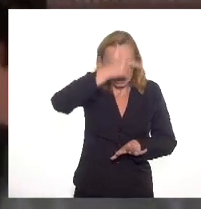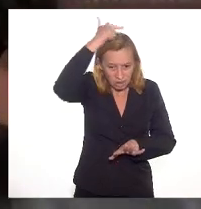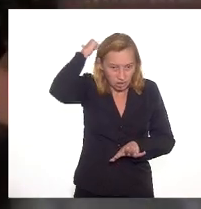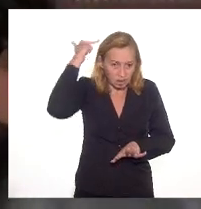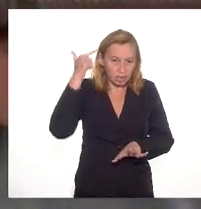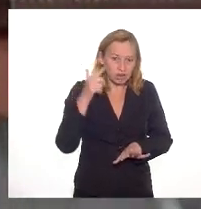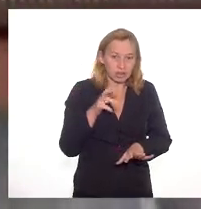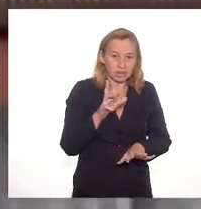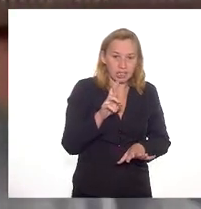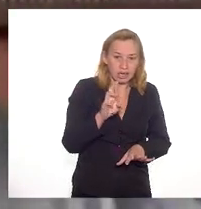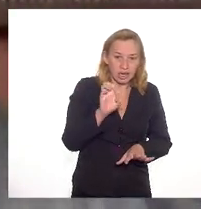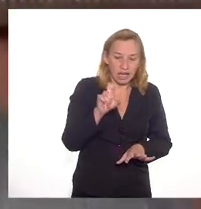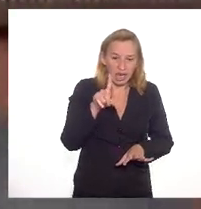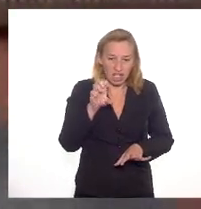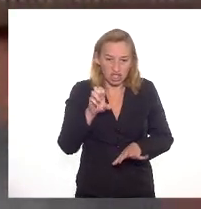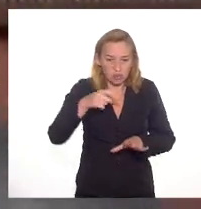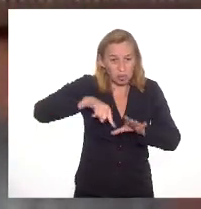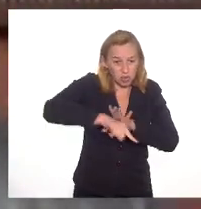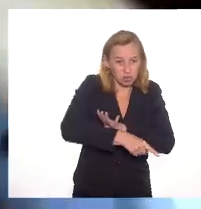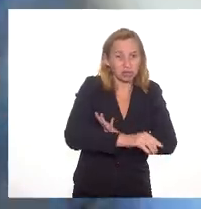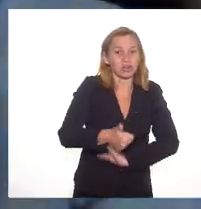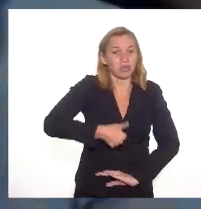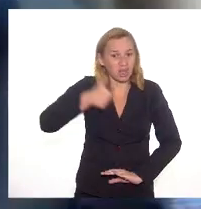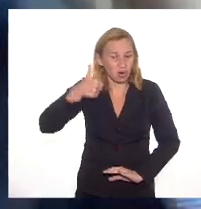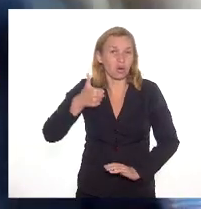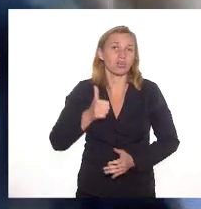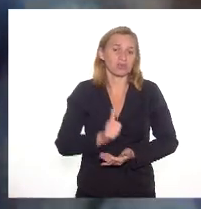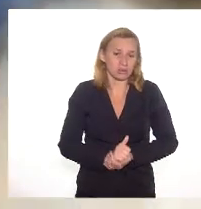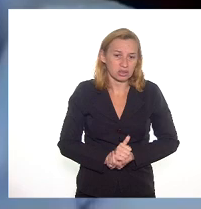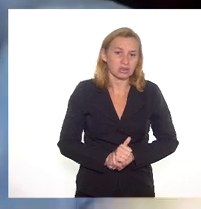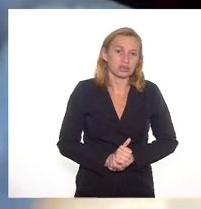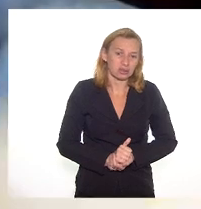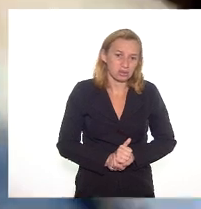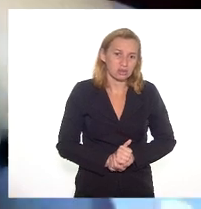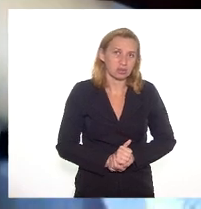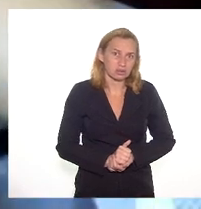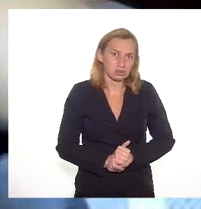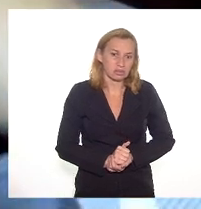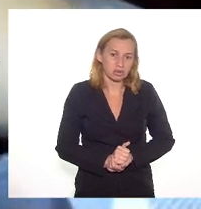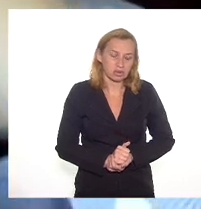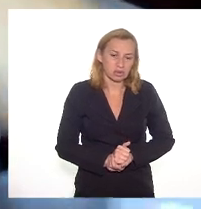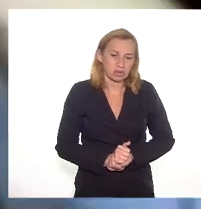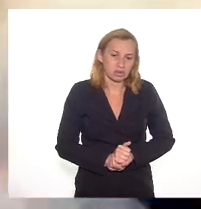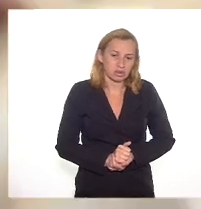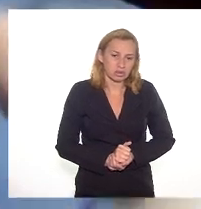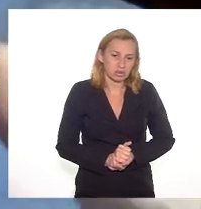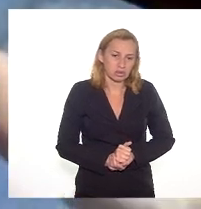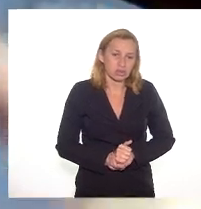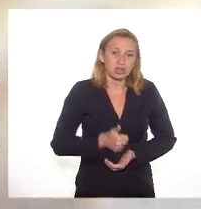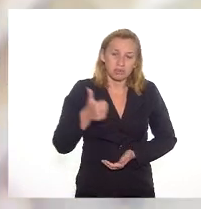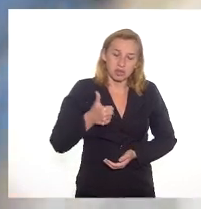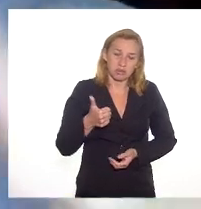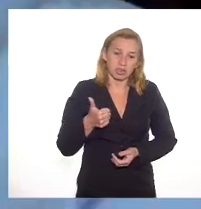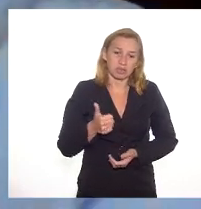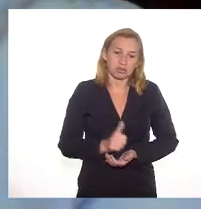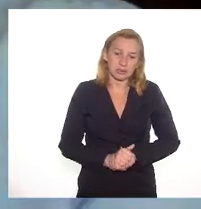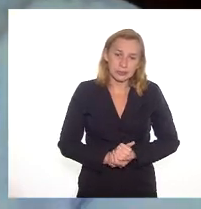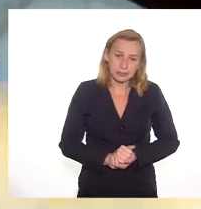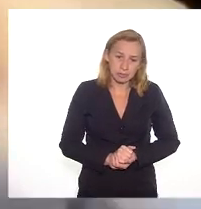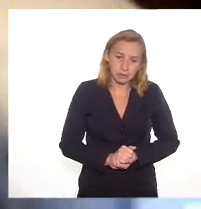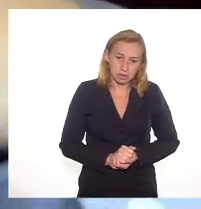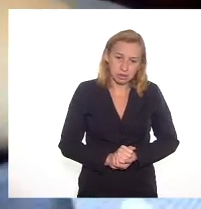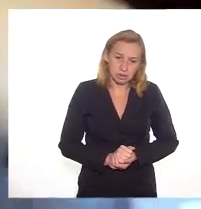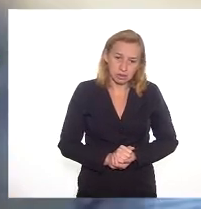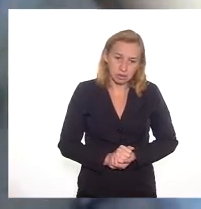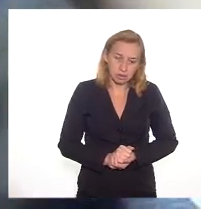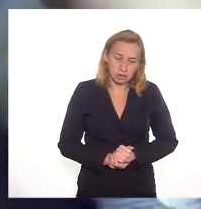na rede profunda, é melhor. Rede profunda, não, é assim... Para anglicismos. Bom, primeira coisa, essa